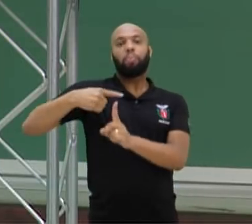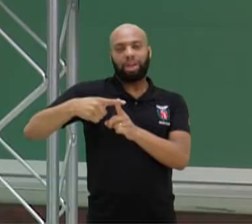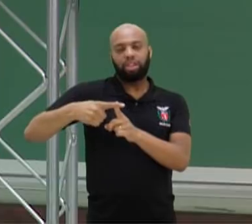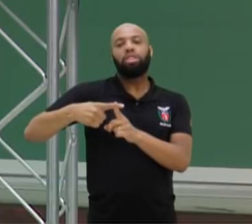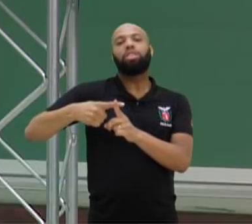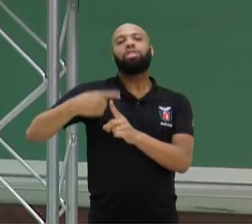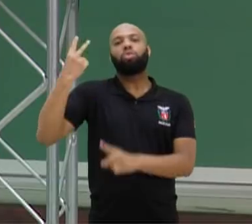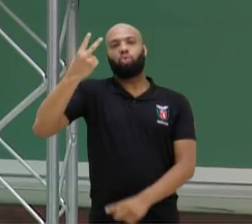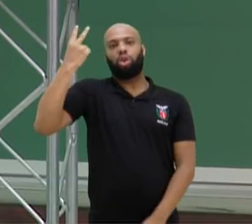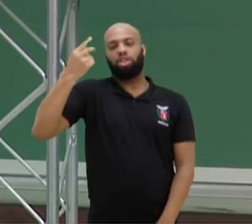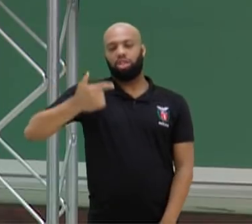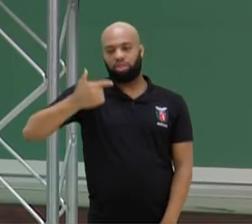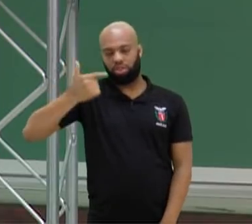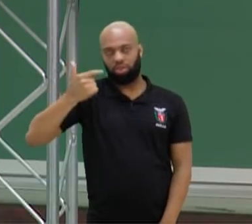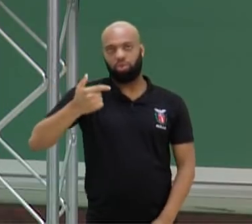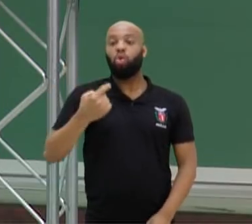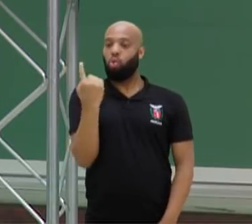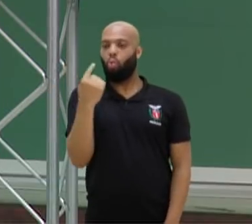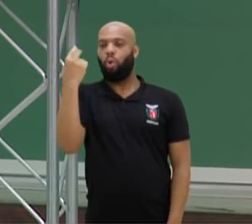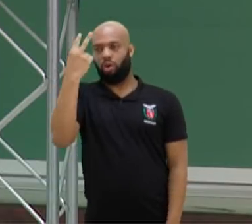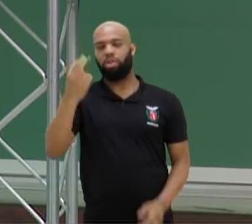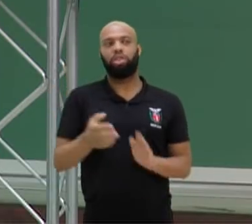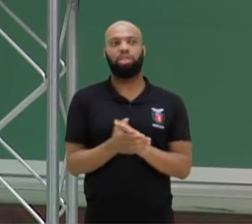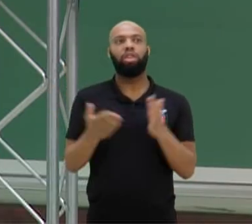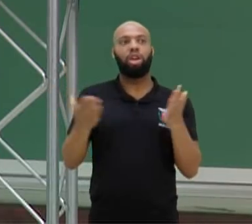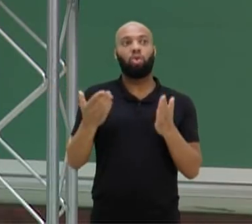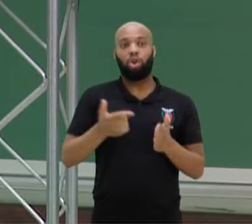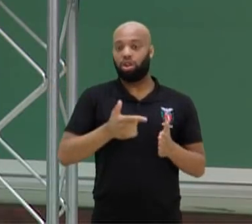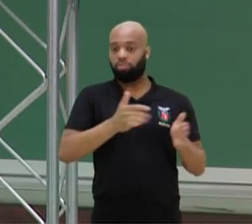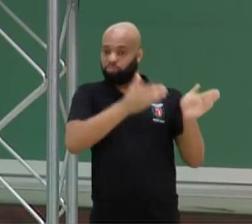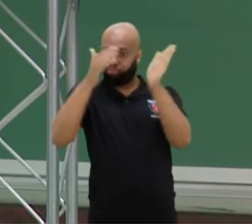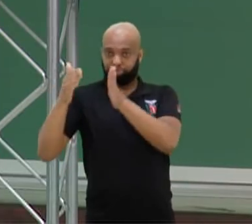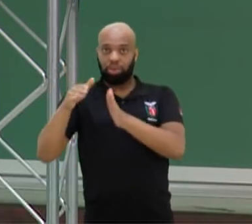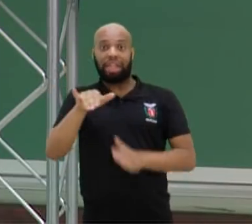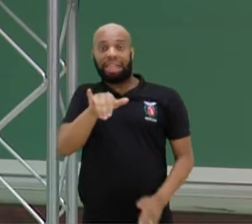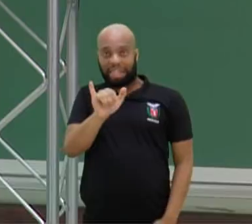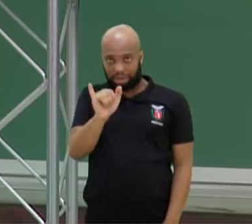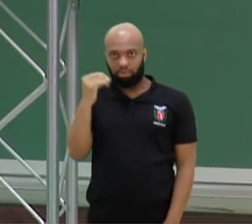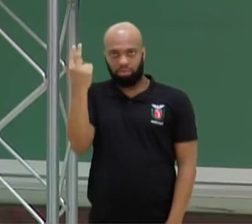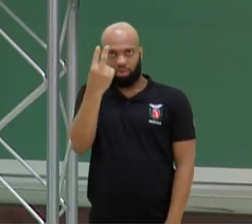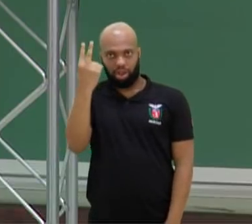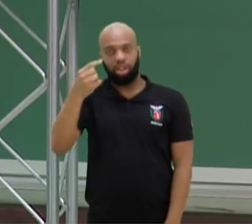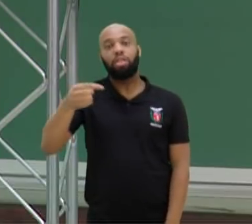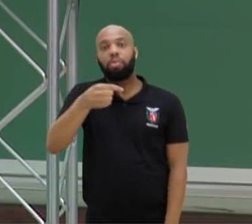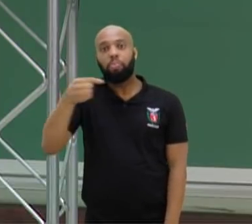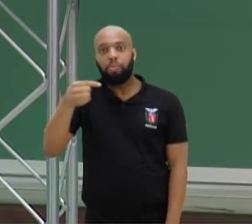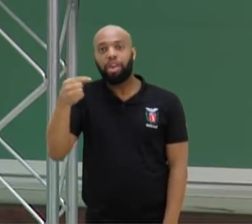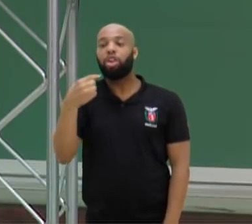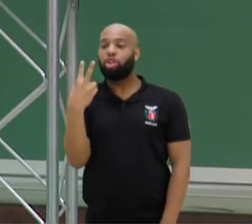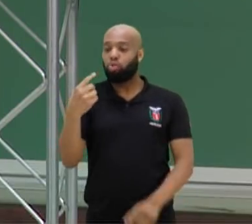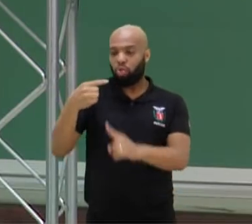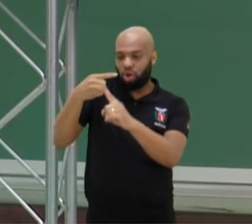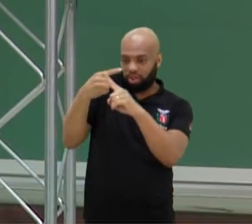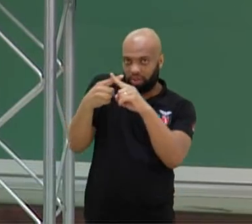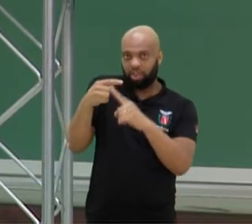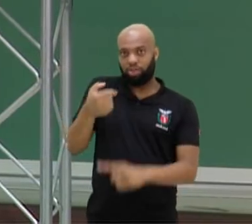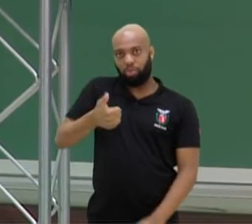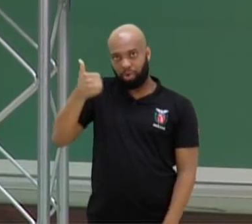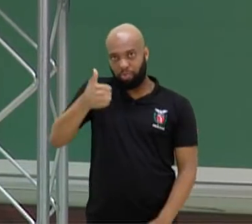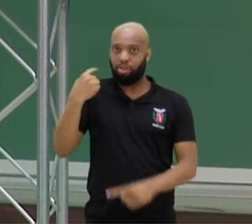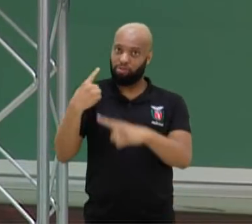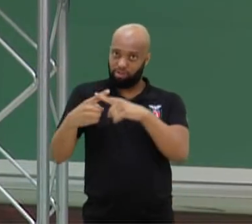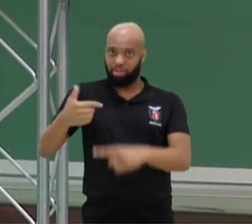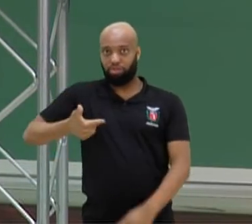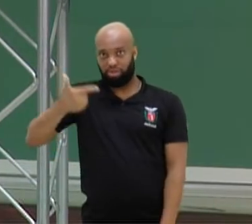quadrado. Vamos para o segundo quadrado, y ao quadrado, menos 2 vezes o primeiro pelo segundo,